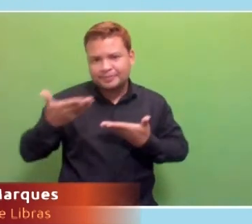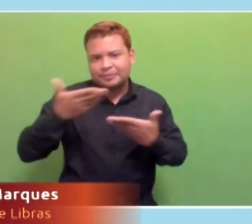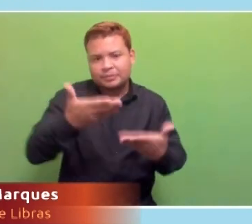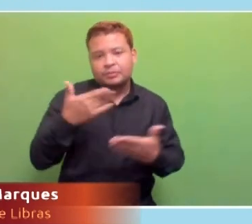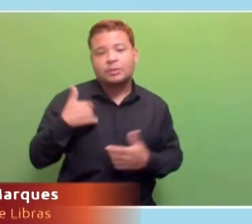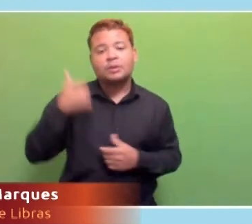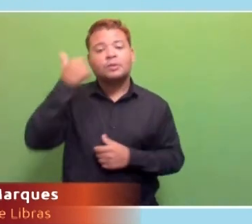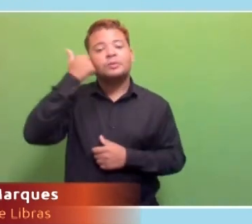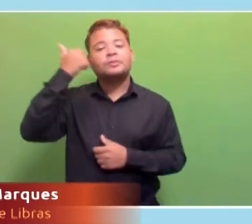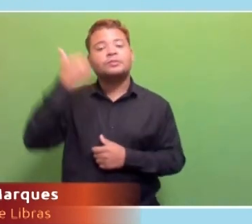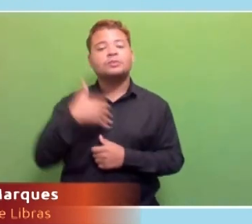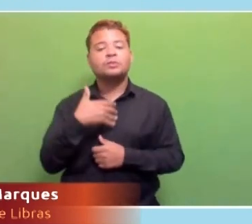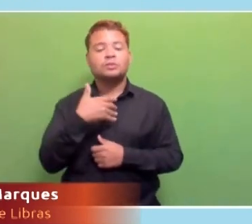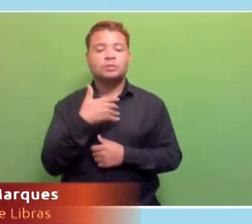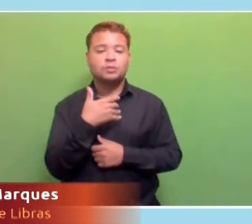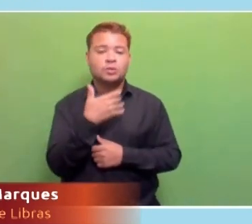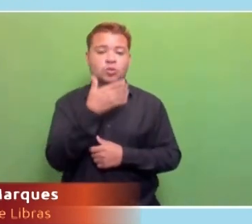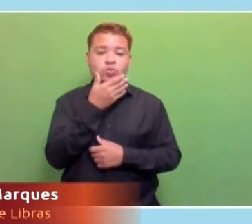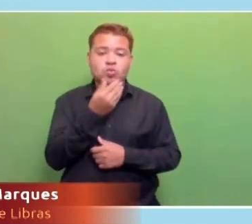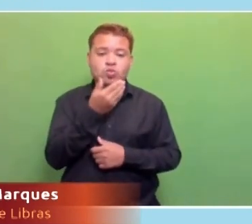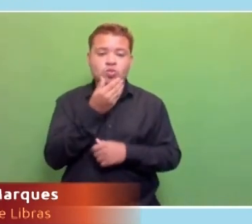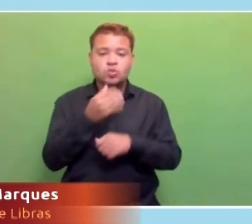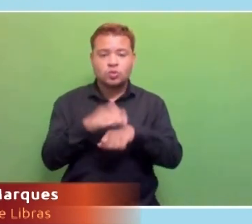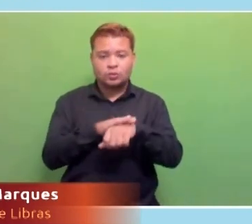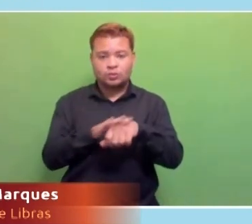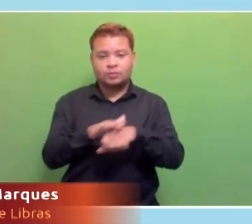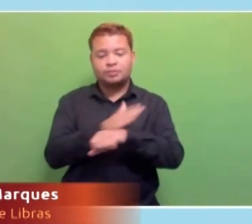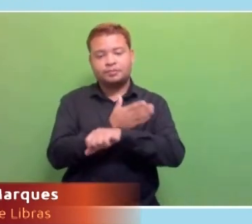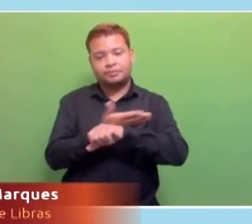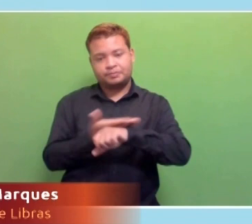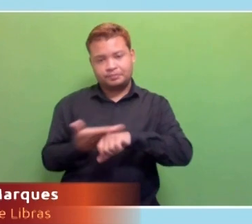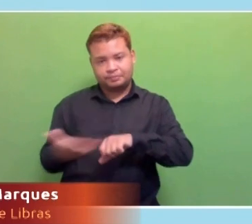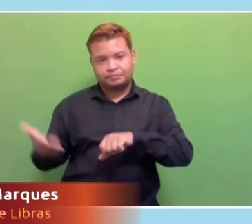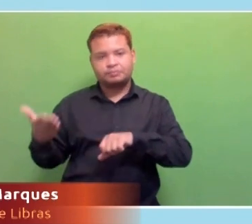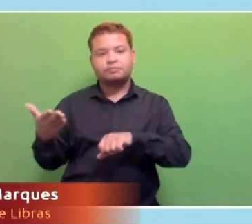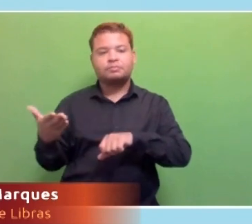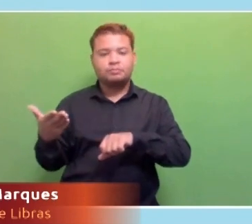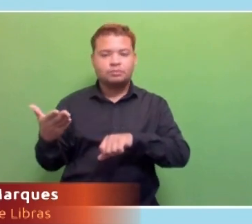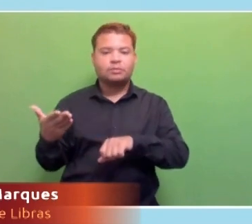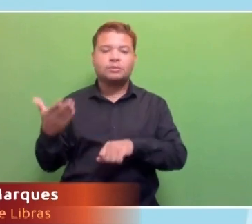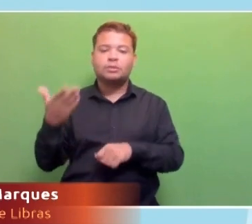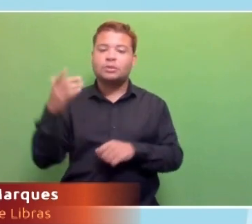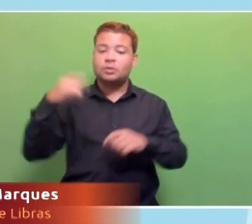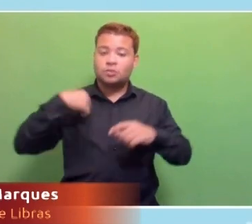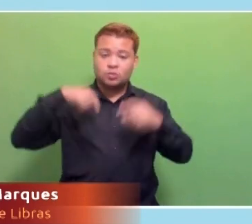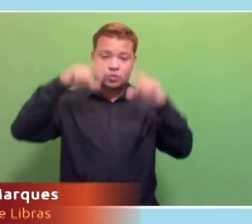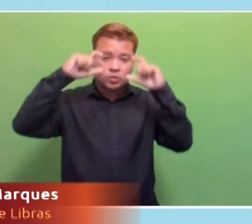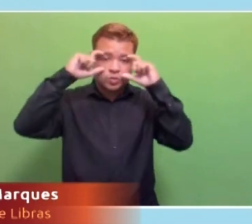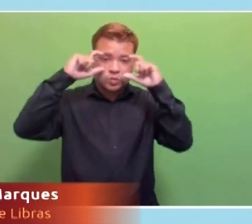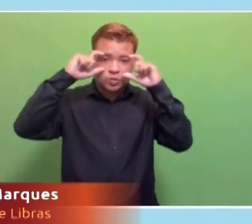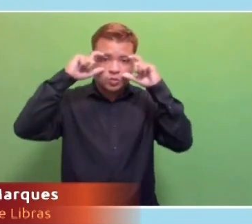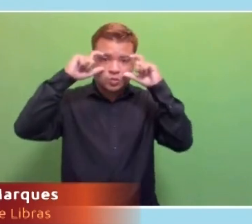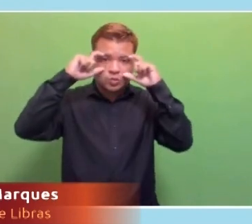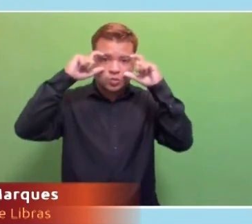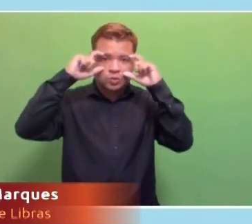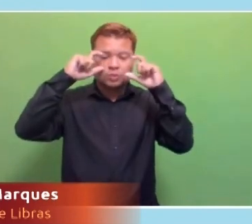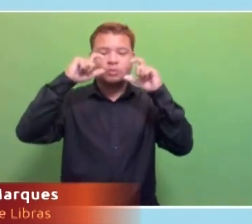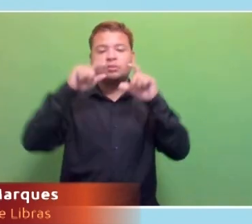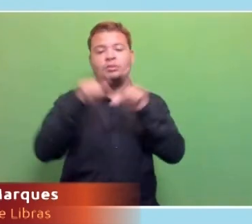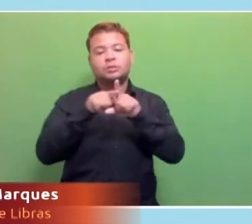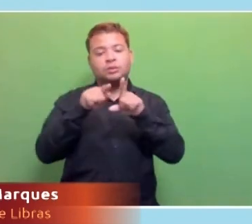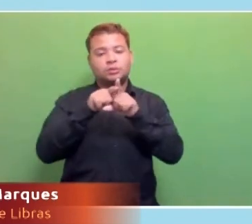como o homem de pele branca, tenho óculos, tenho